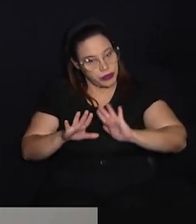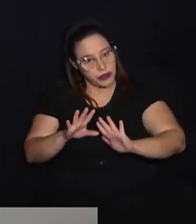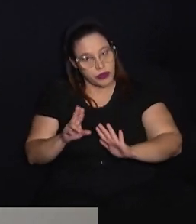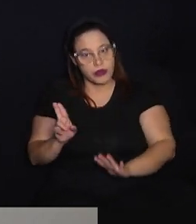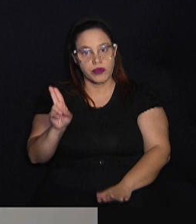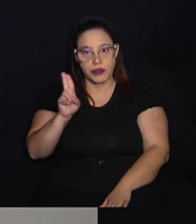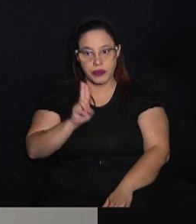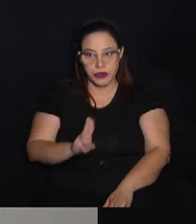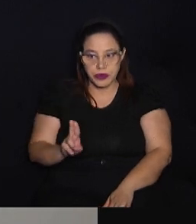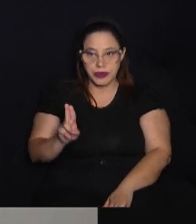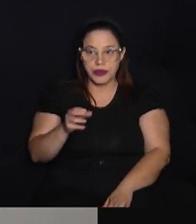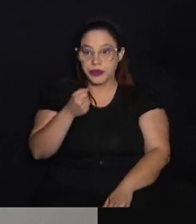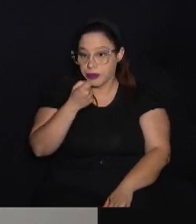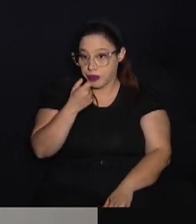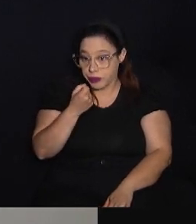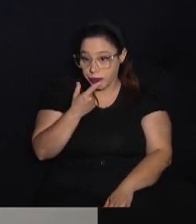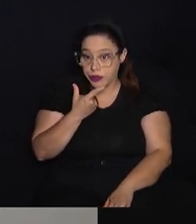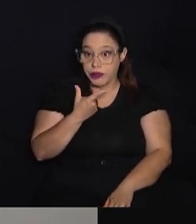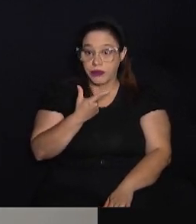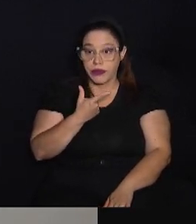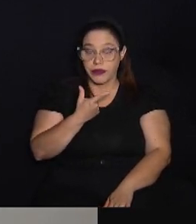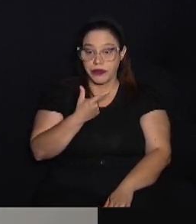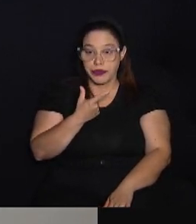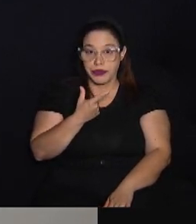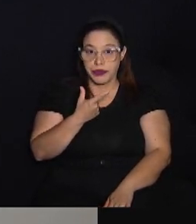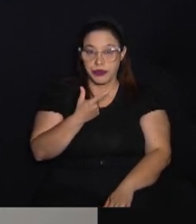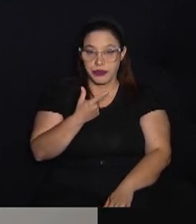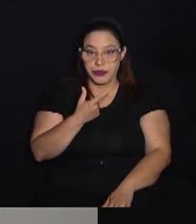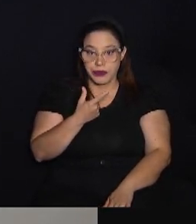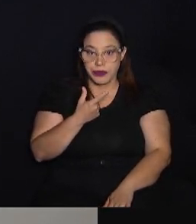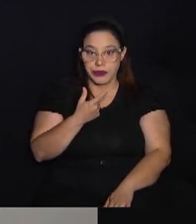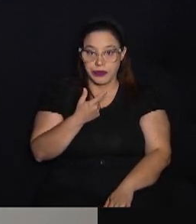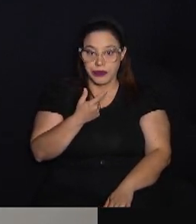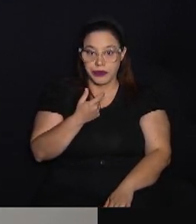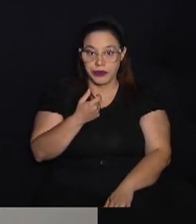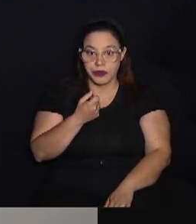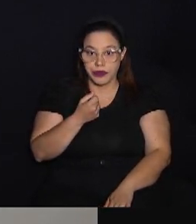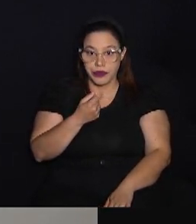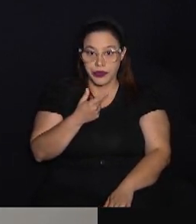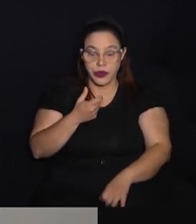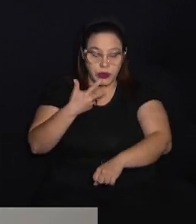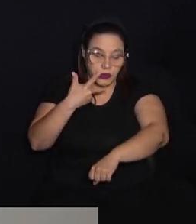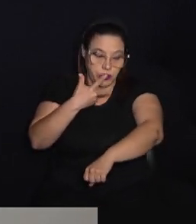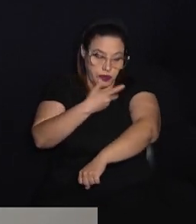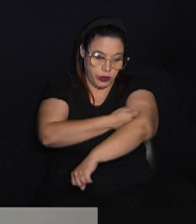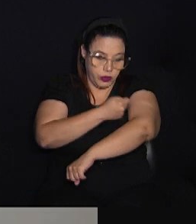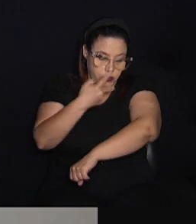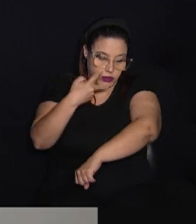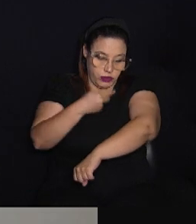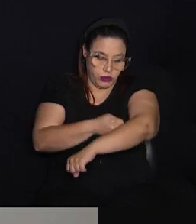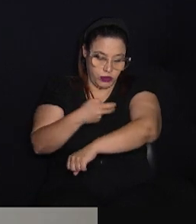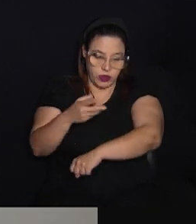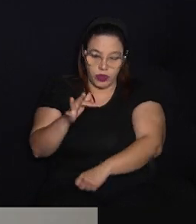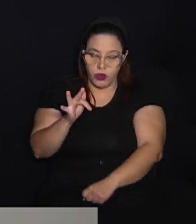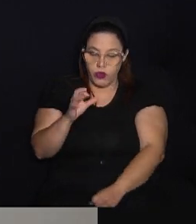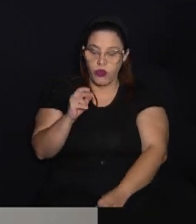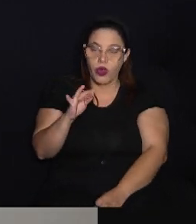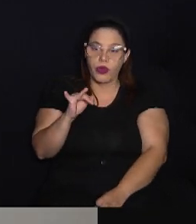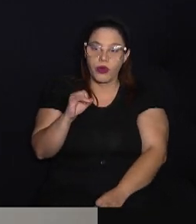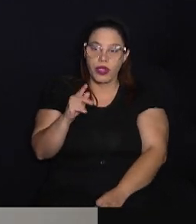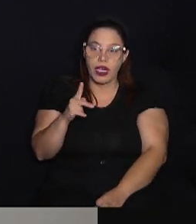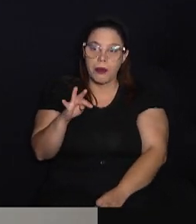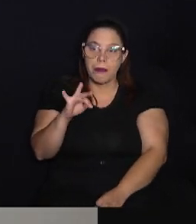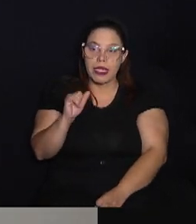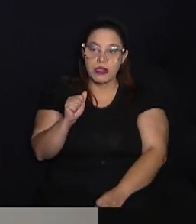uso tanto de medicação tópica quanto oral, quanto medicação injetável ou fototerapia. Então,